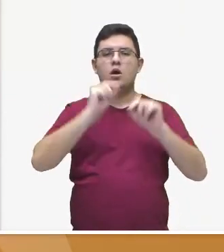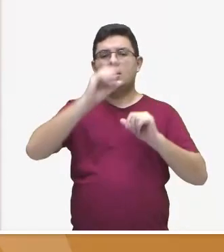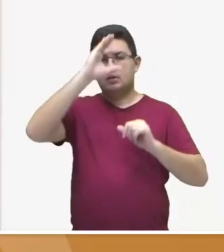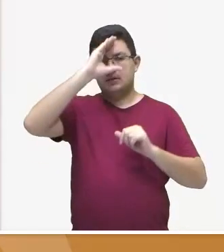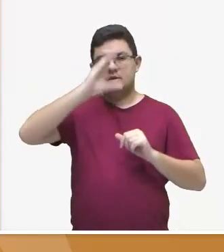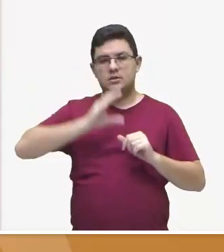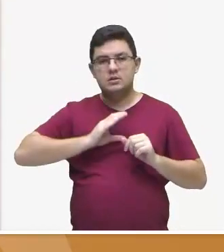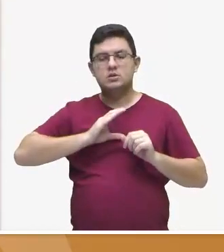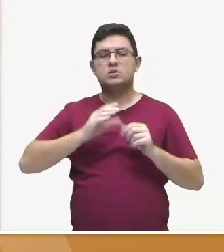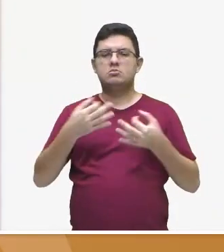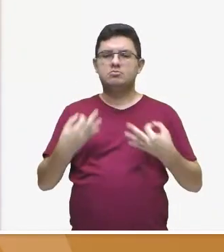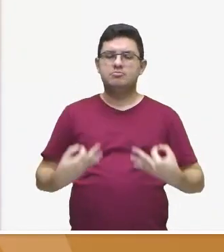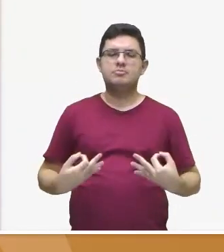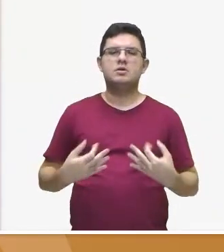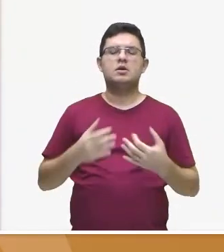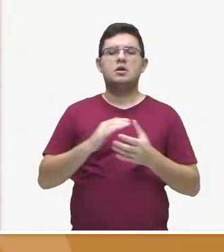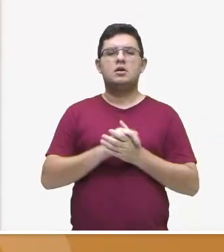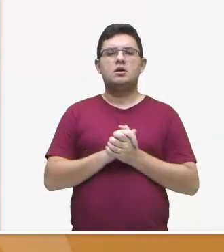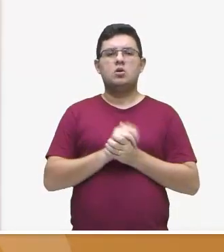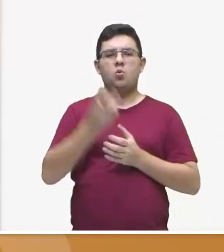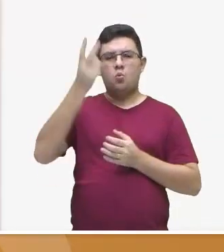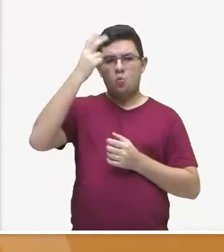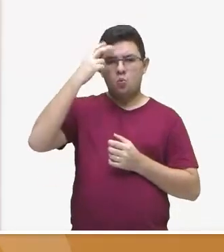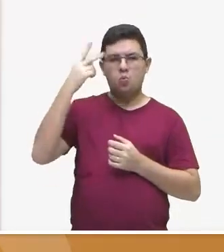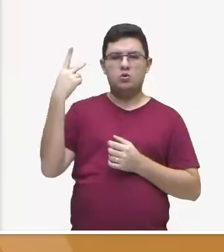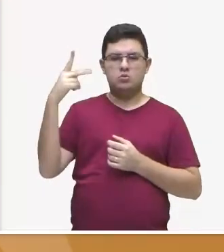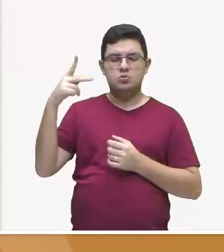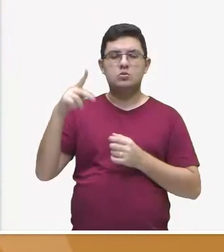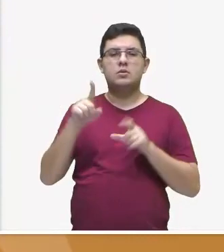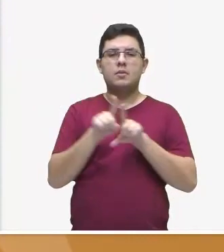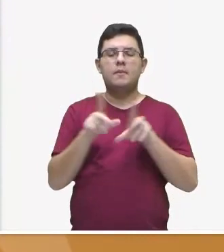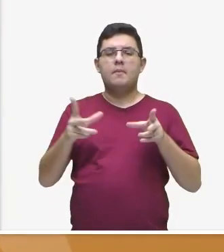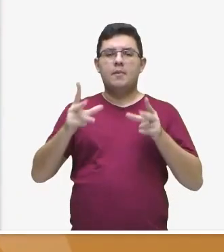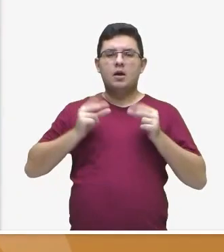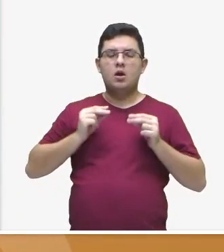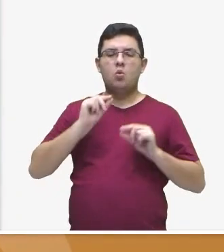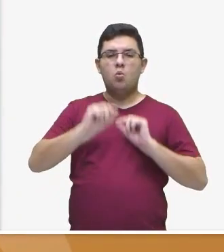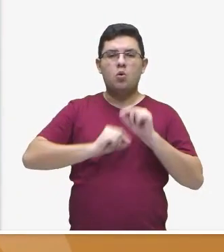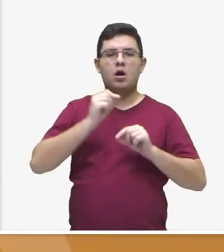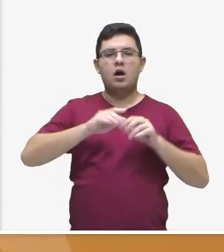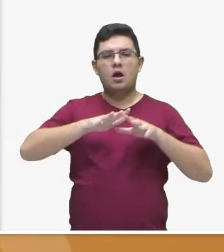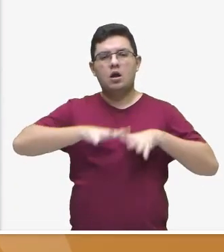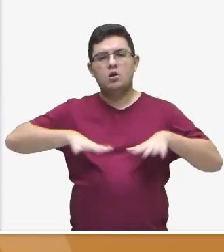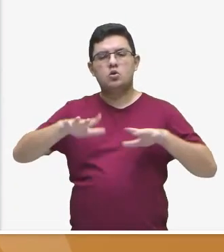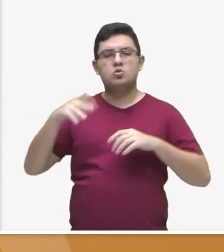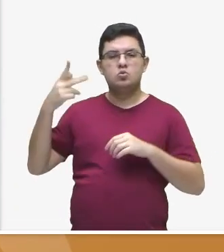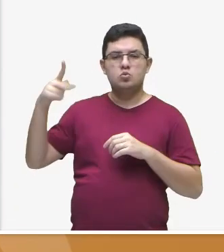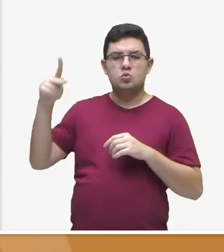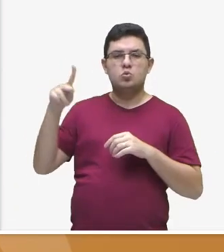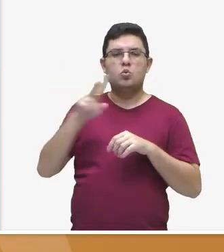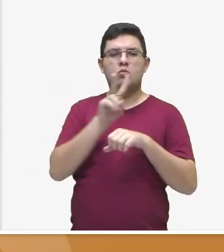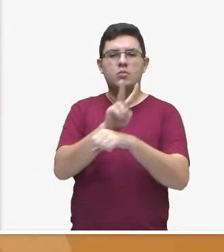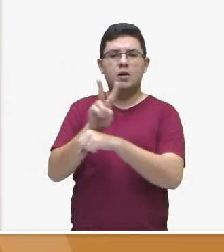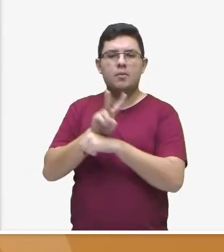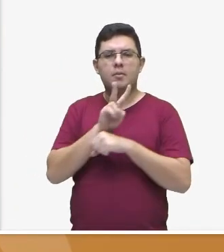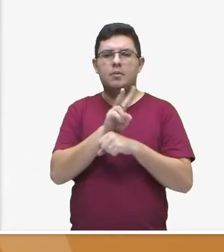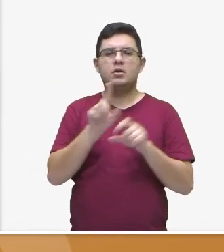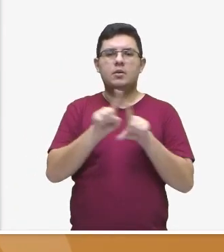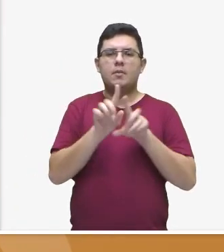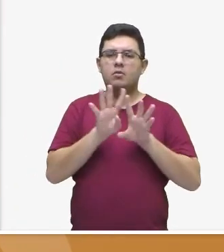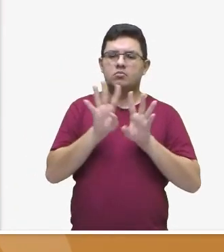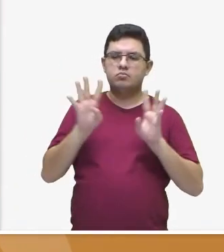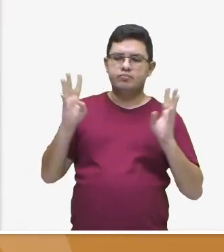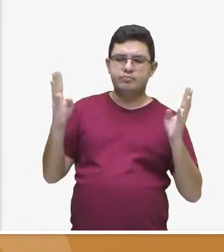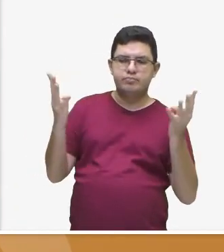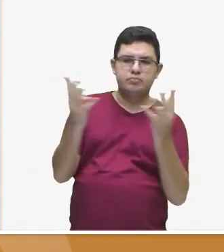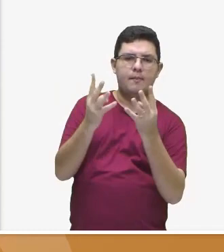sua cultura, né? Merece ter suas terras preservadas, merece ter suas terras demarcadas,